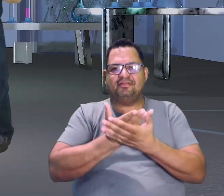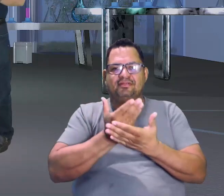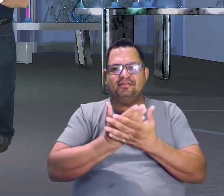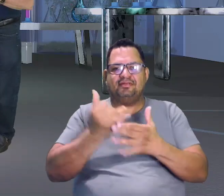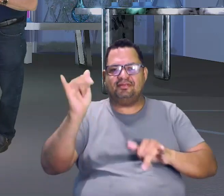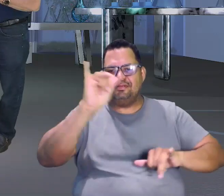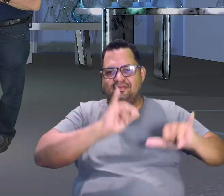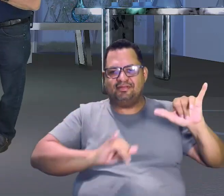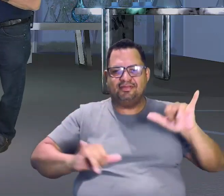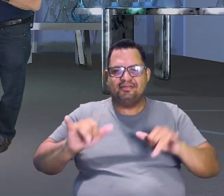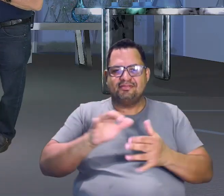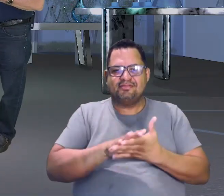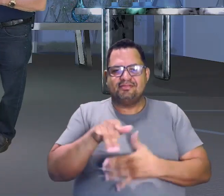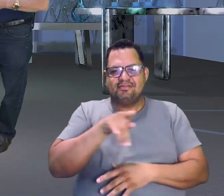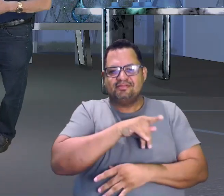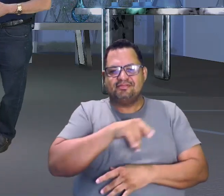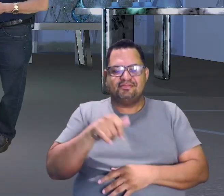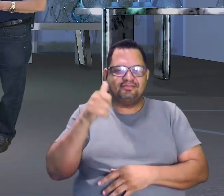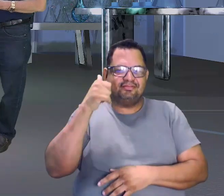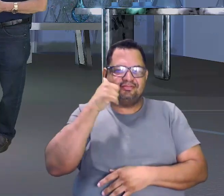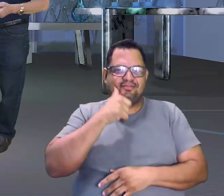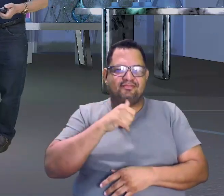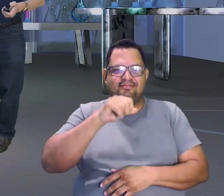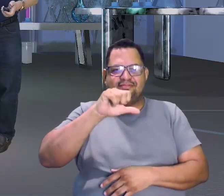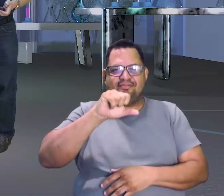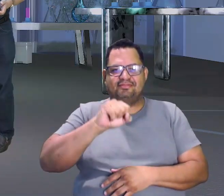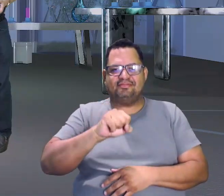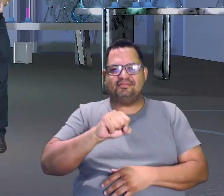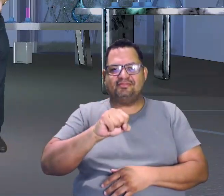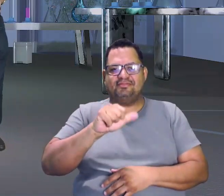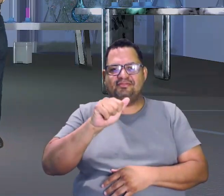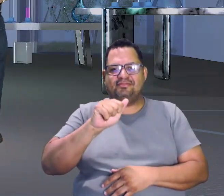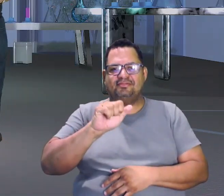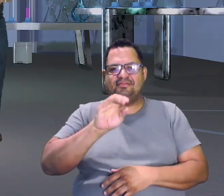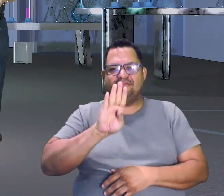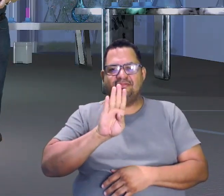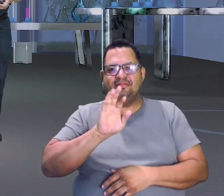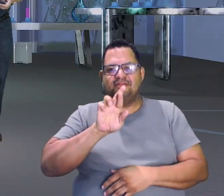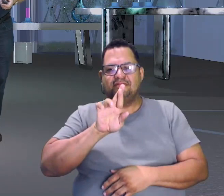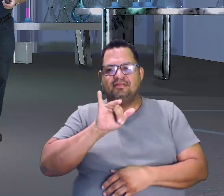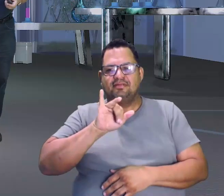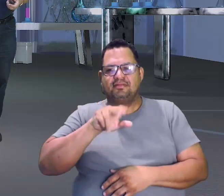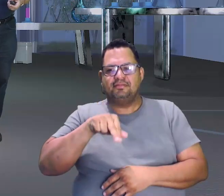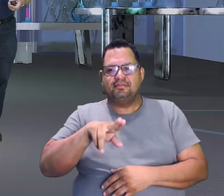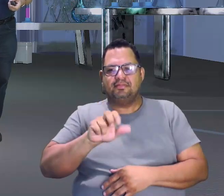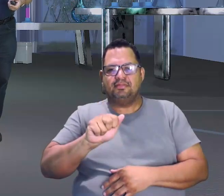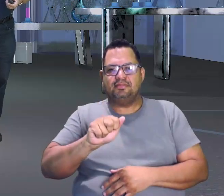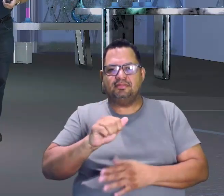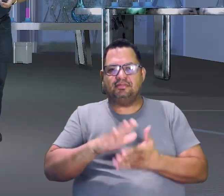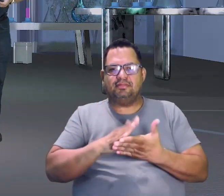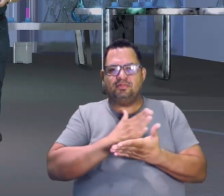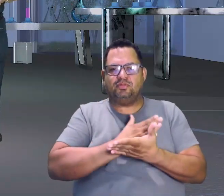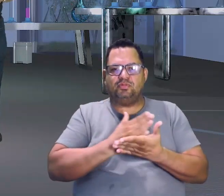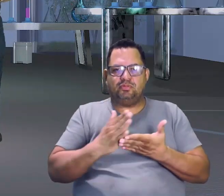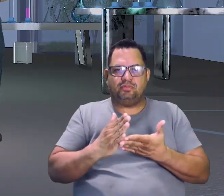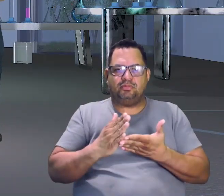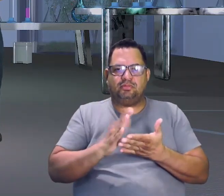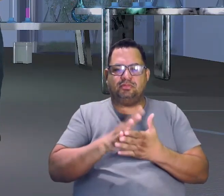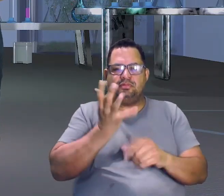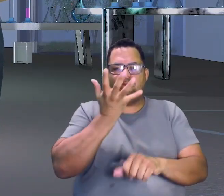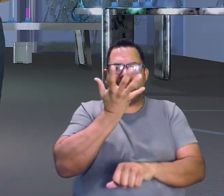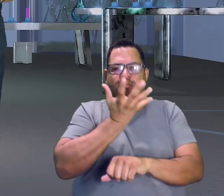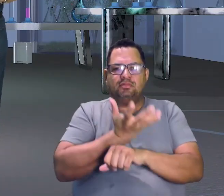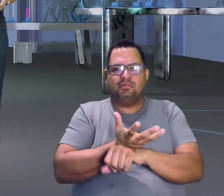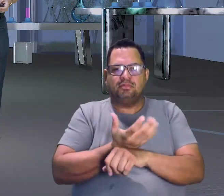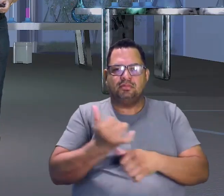quem? Da professora Sabrina, hein? E aí, galerinha, sejam bem-vindos à nossa aula, né? Nós estamos começando o nosso componente curricular